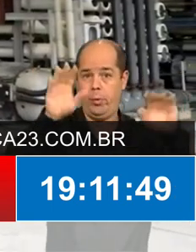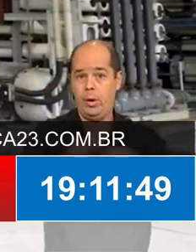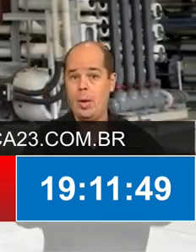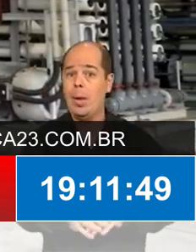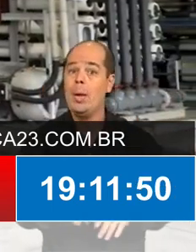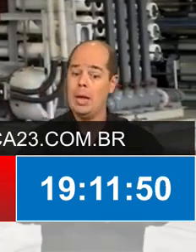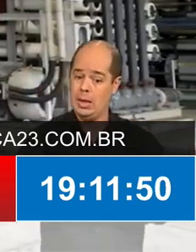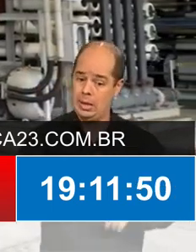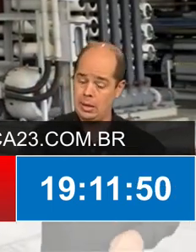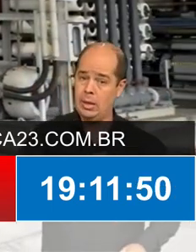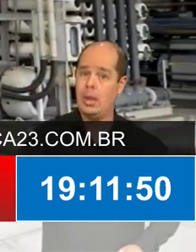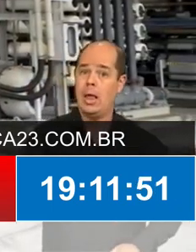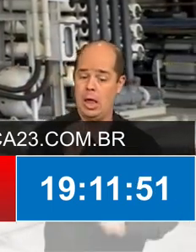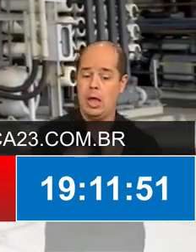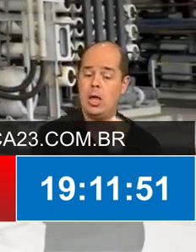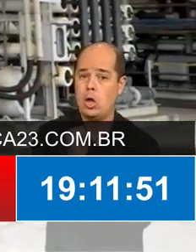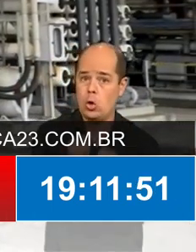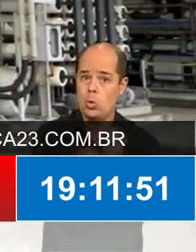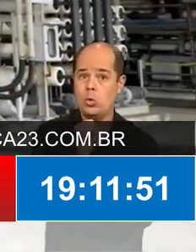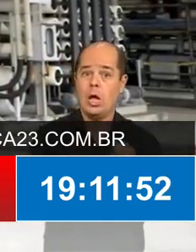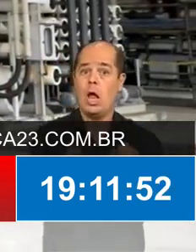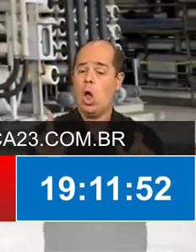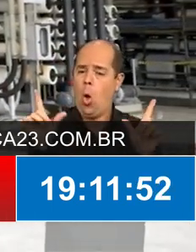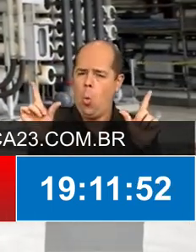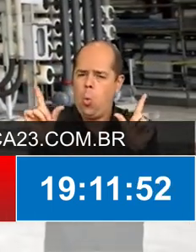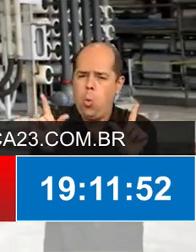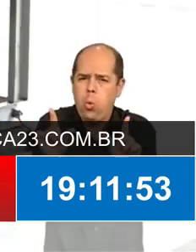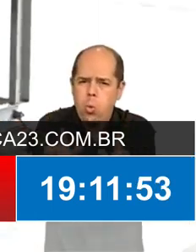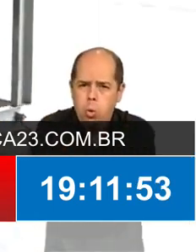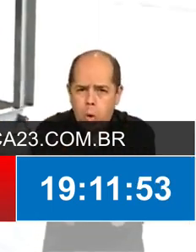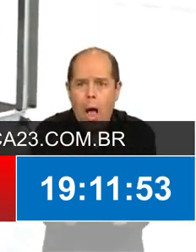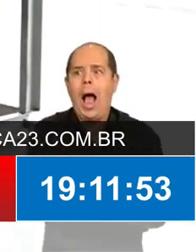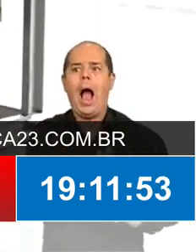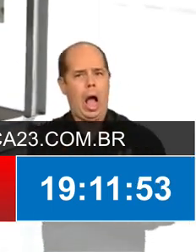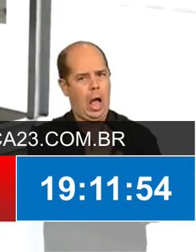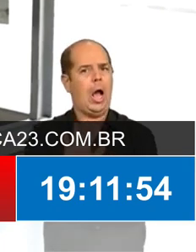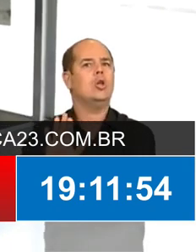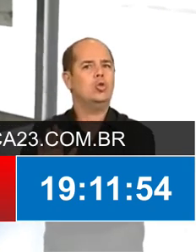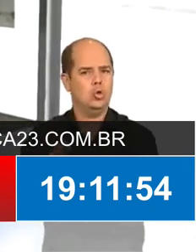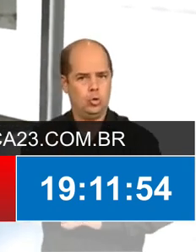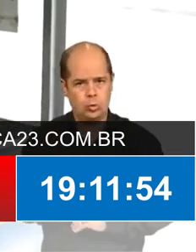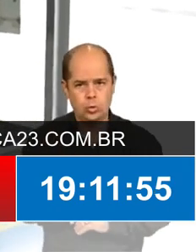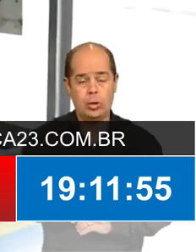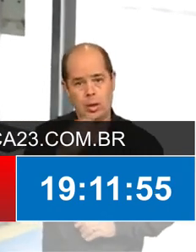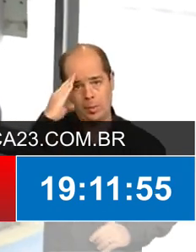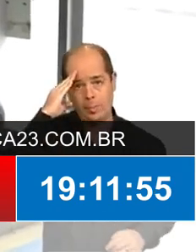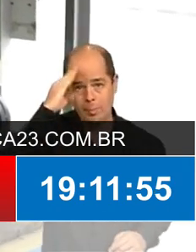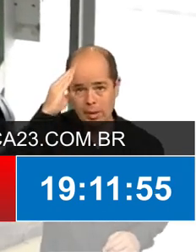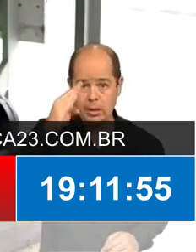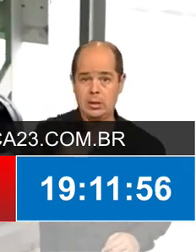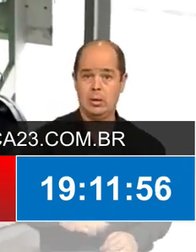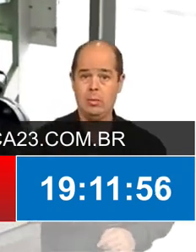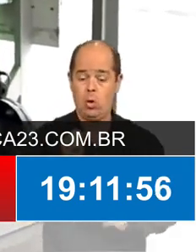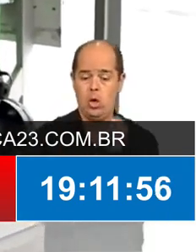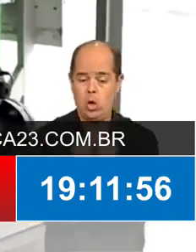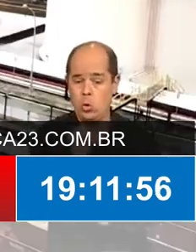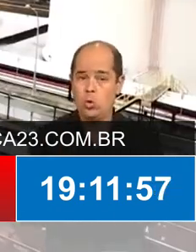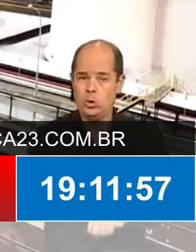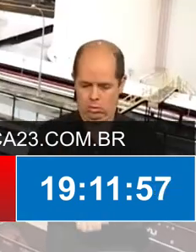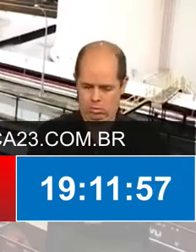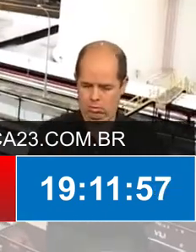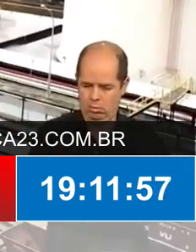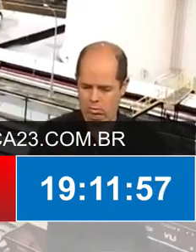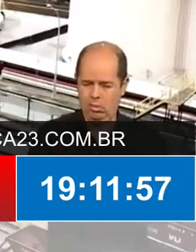diminuir gases do efeito estufa a médio e longo prazo, principalmente nos setores de cimento e siderurgia.